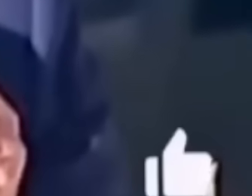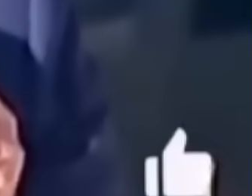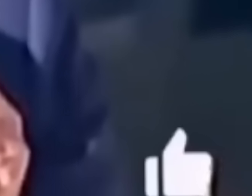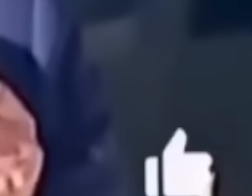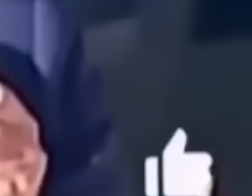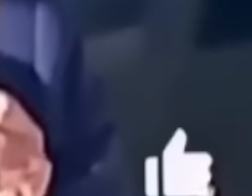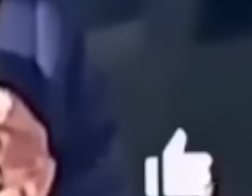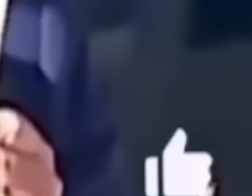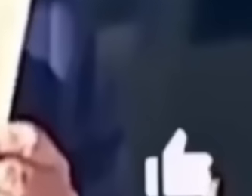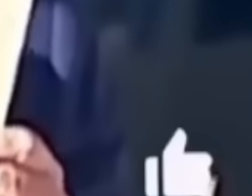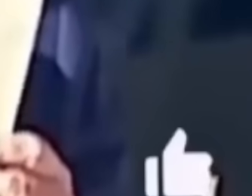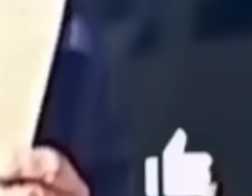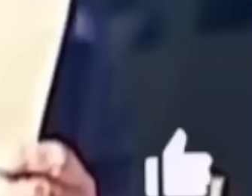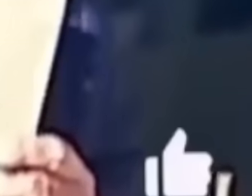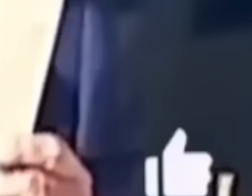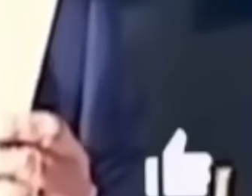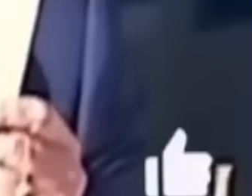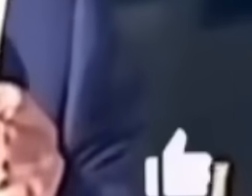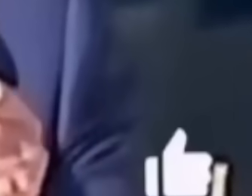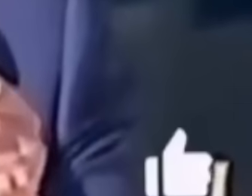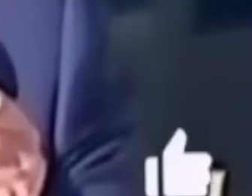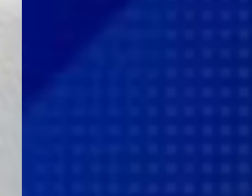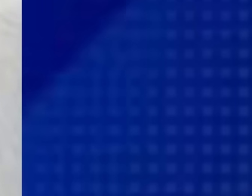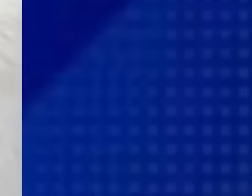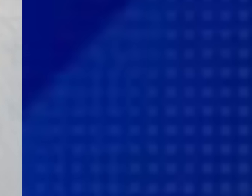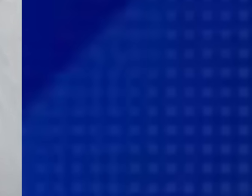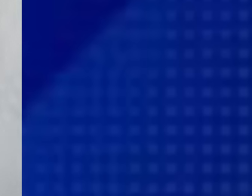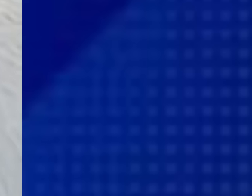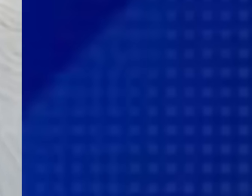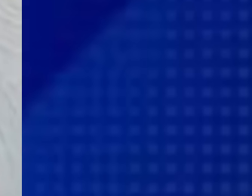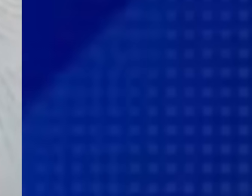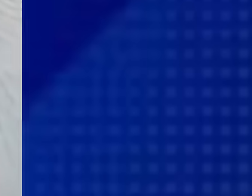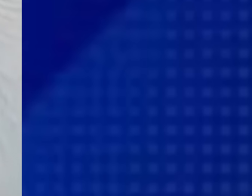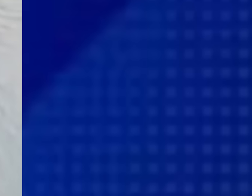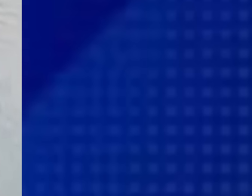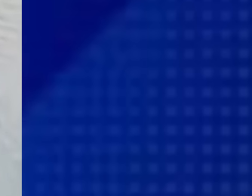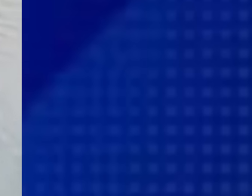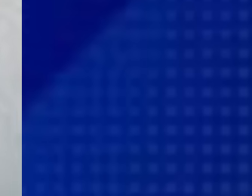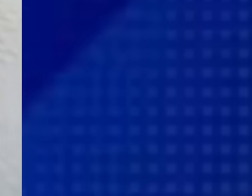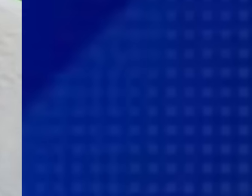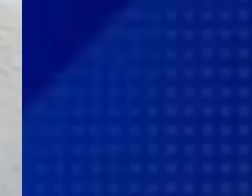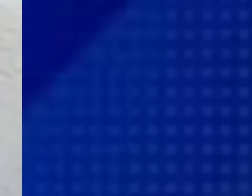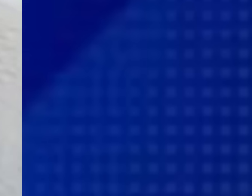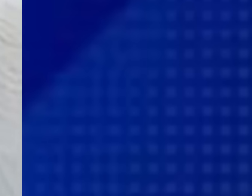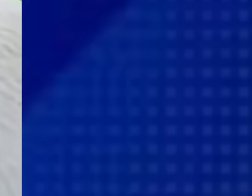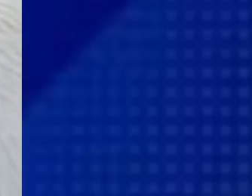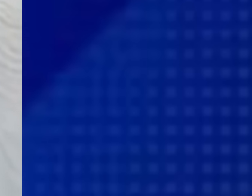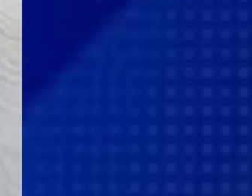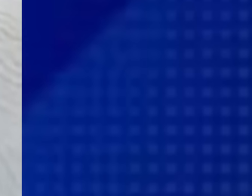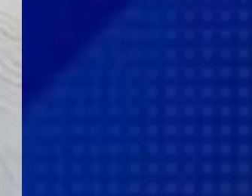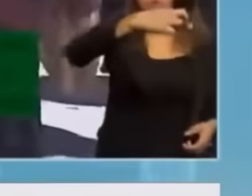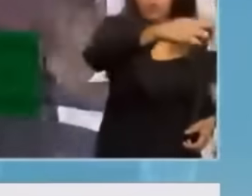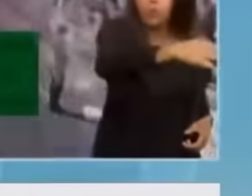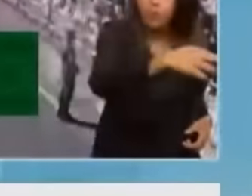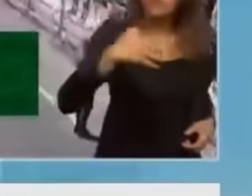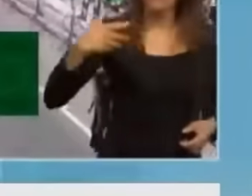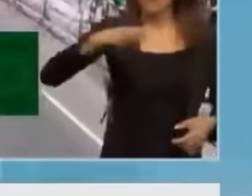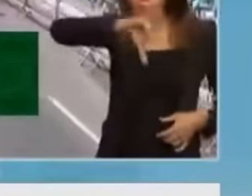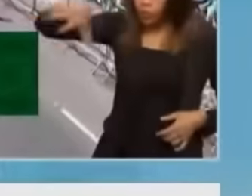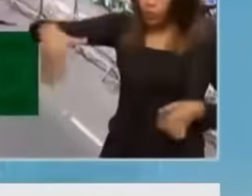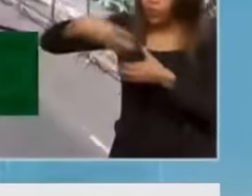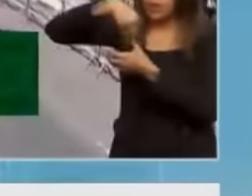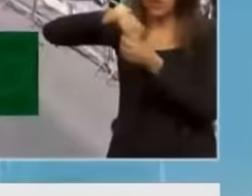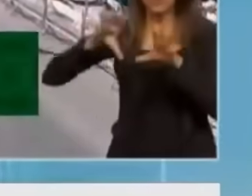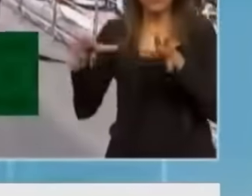Por favor, me ajuda. Bota a cabra pra berrar. O desfile tá